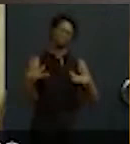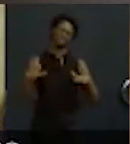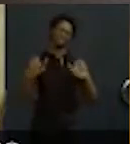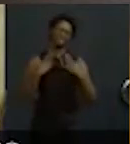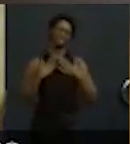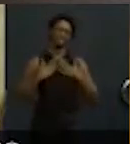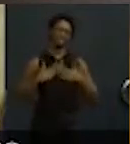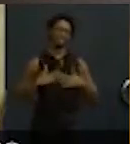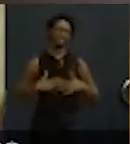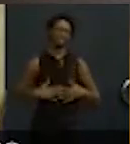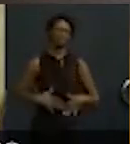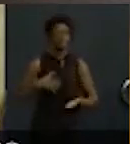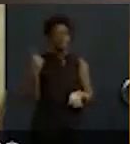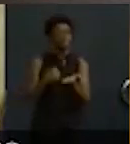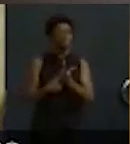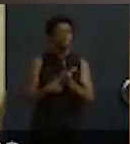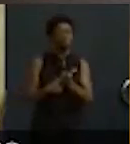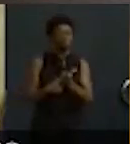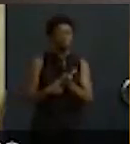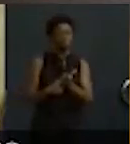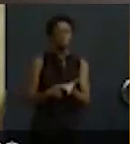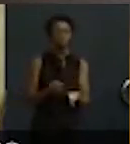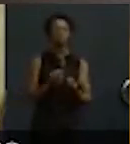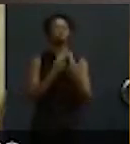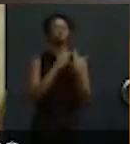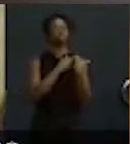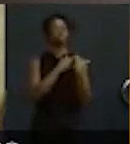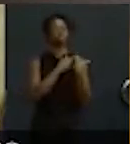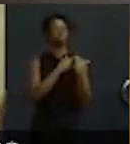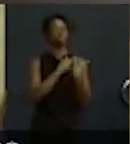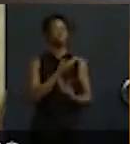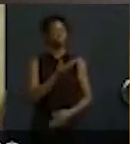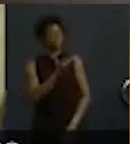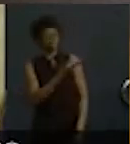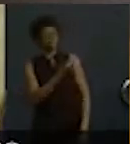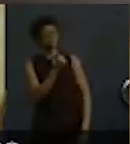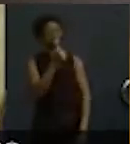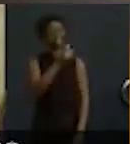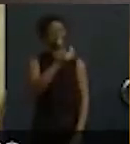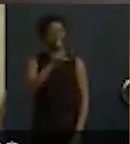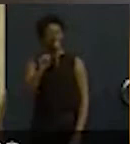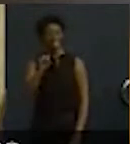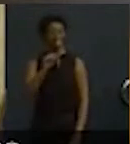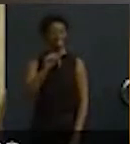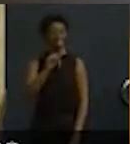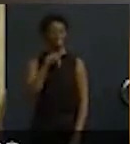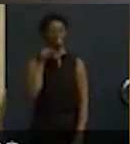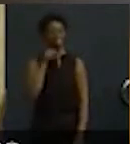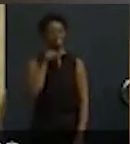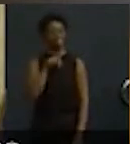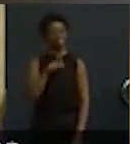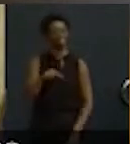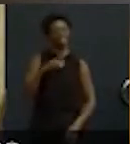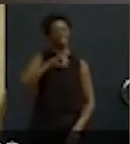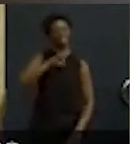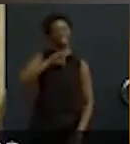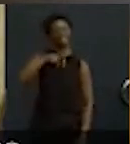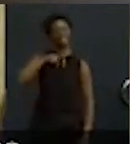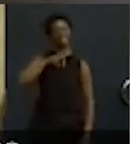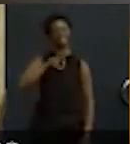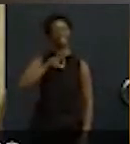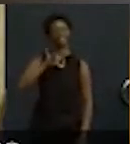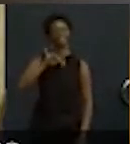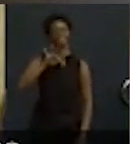e competência, foi designado assistente da assessoria executiva do Procurador-Geral